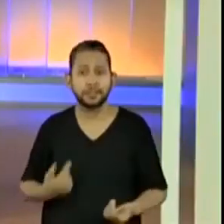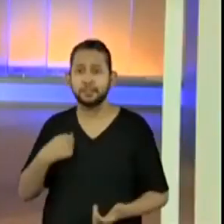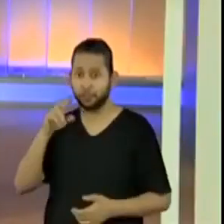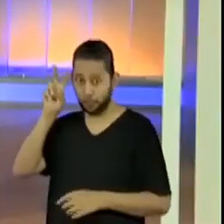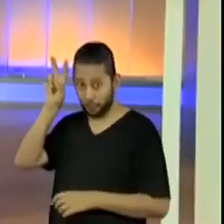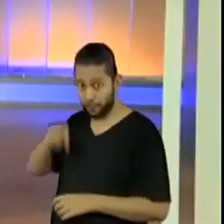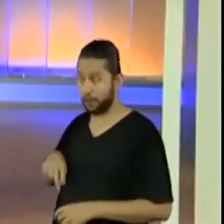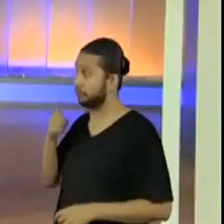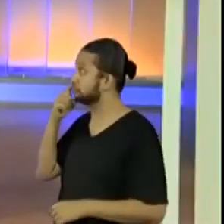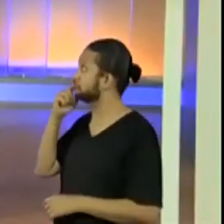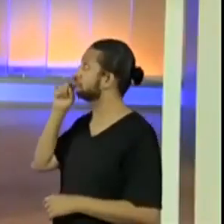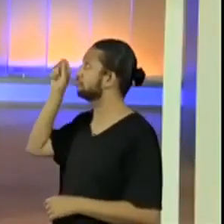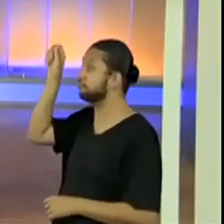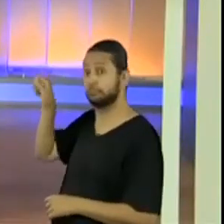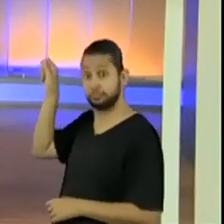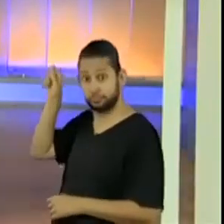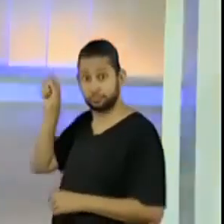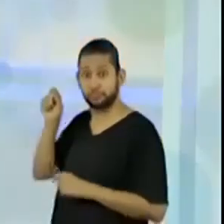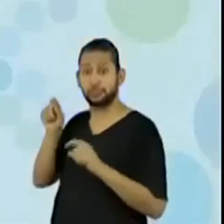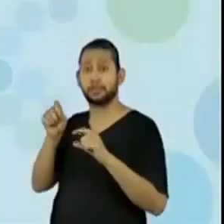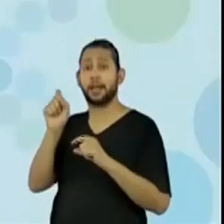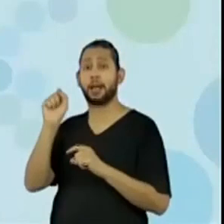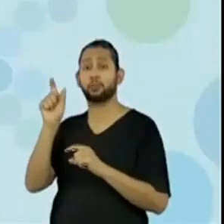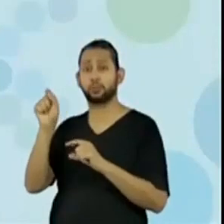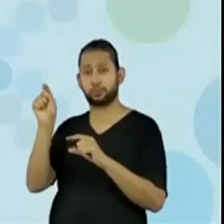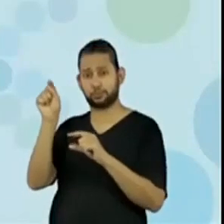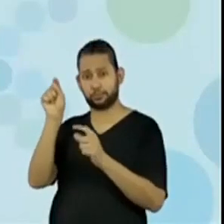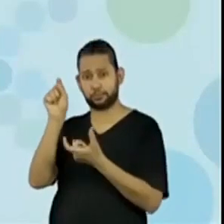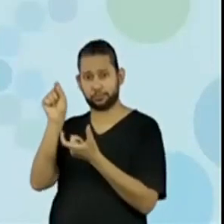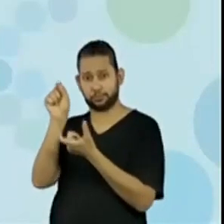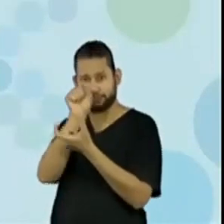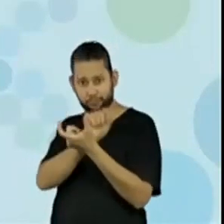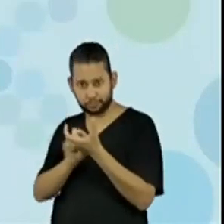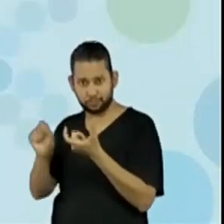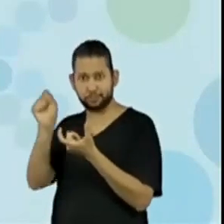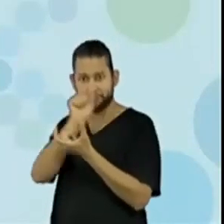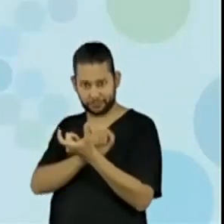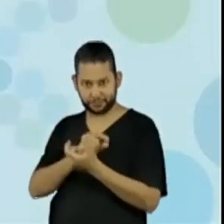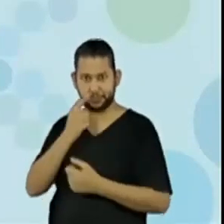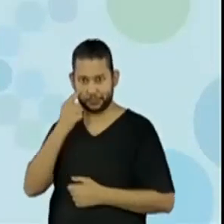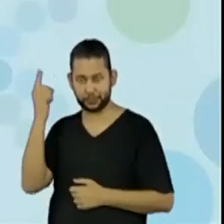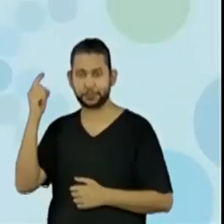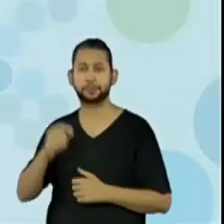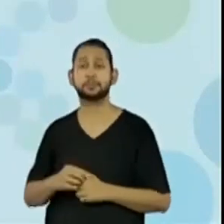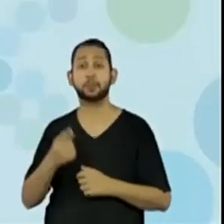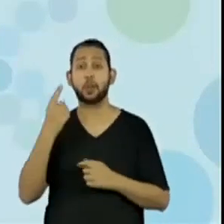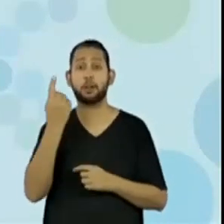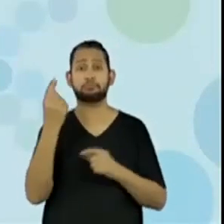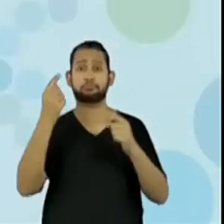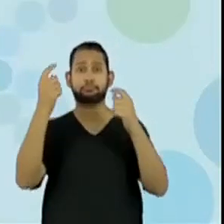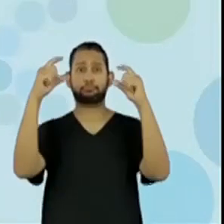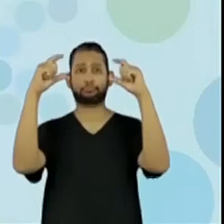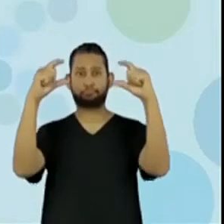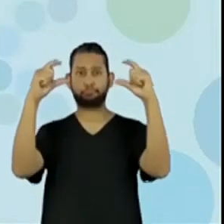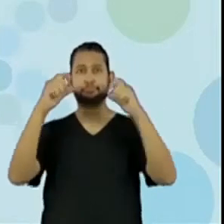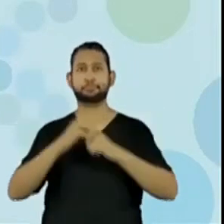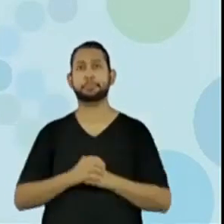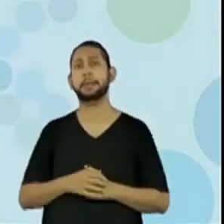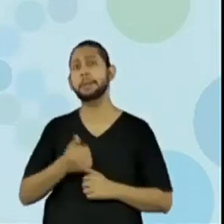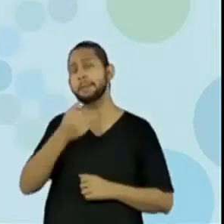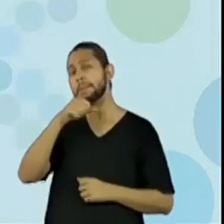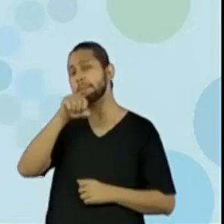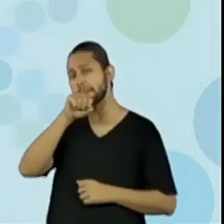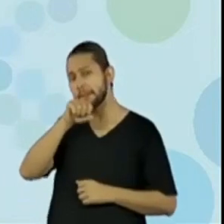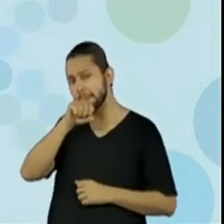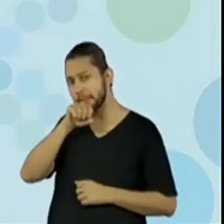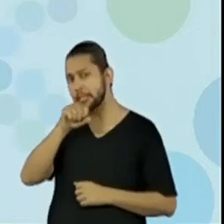morava a avó de Chapeuzinho? Olha só, aqui já nesse parágrafo, ele fala, além da mãe,